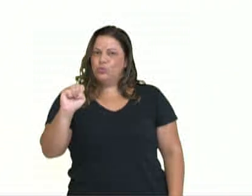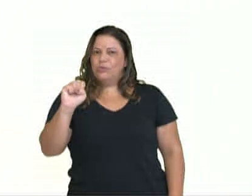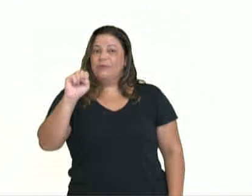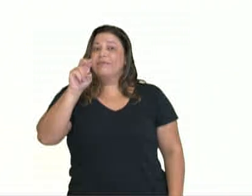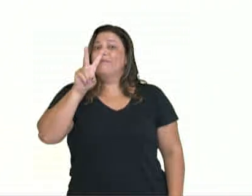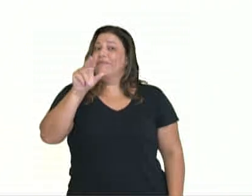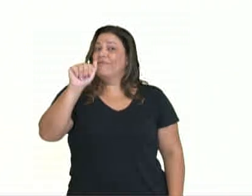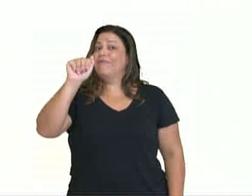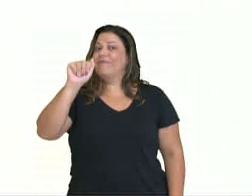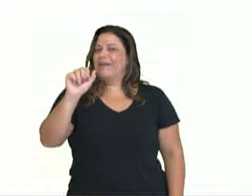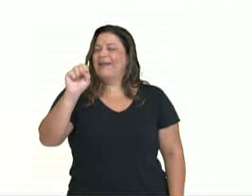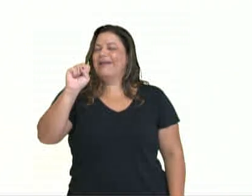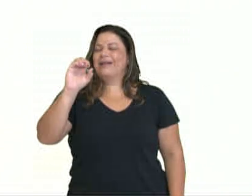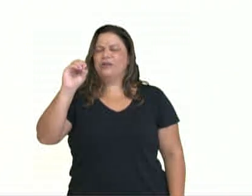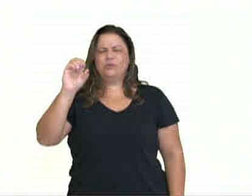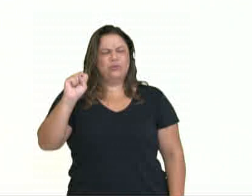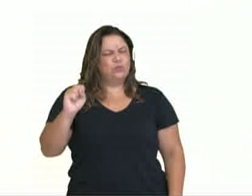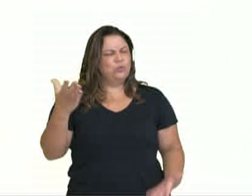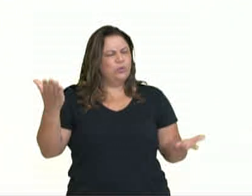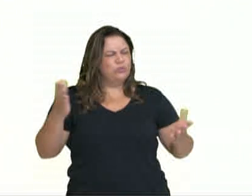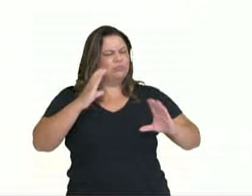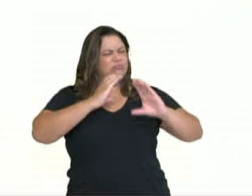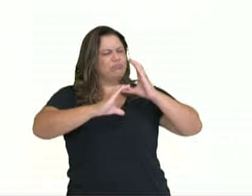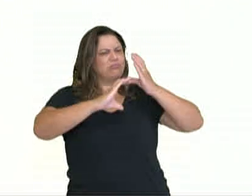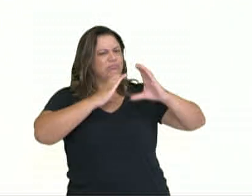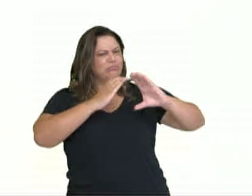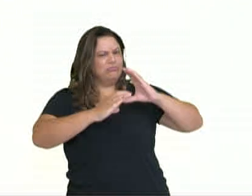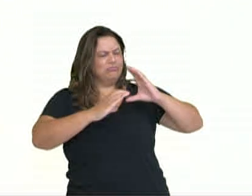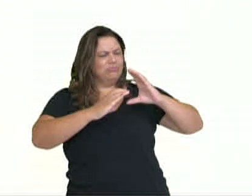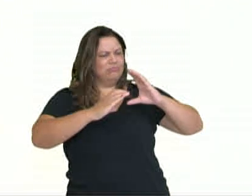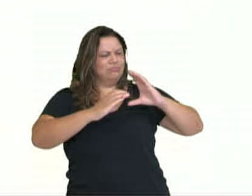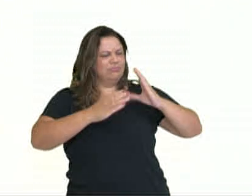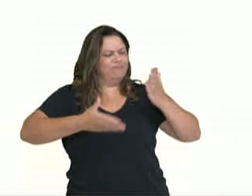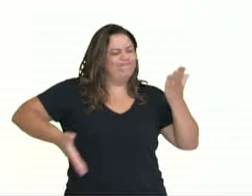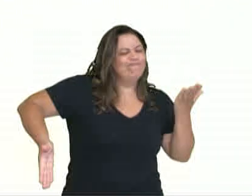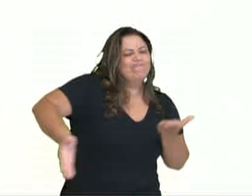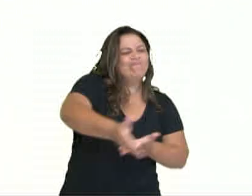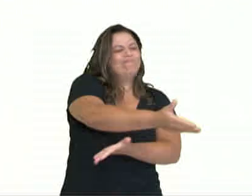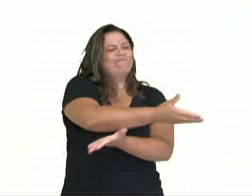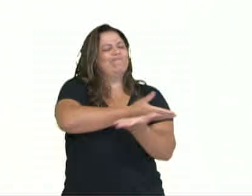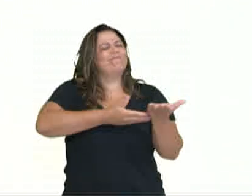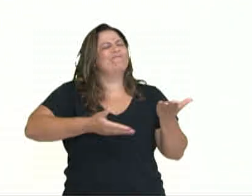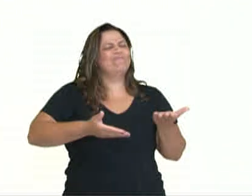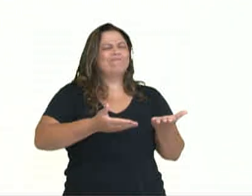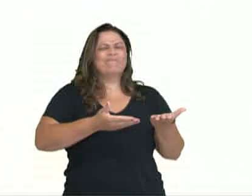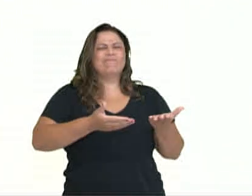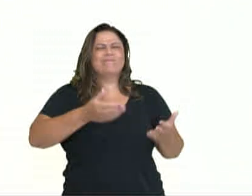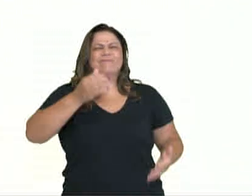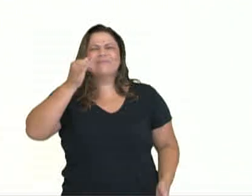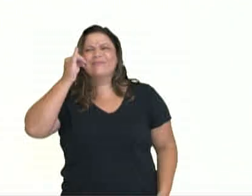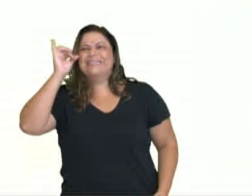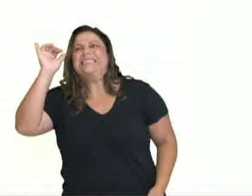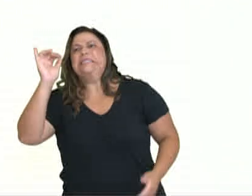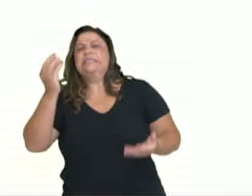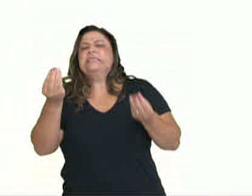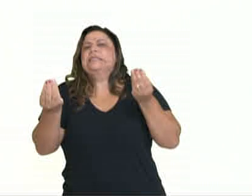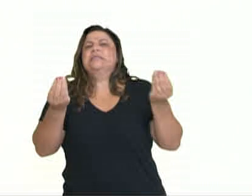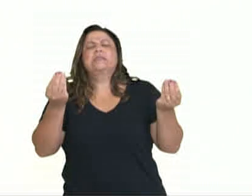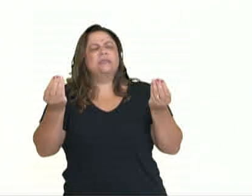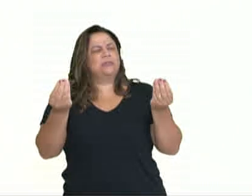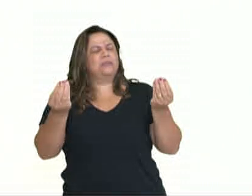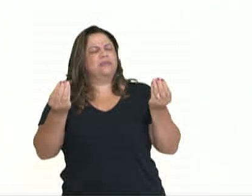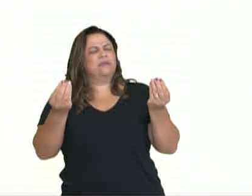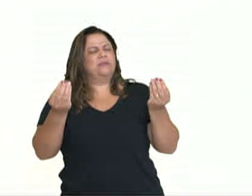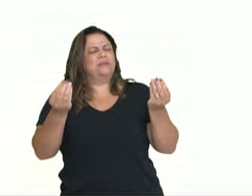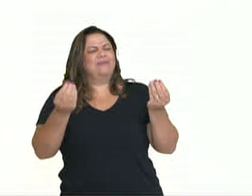laços humanos, já ameaçavam me envolver. Conseguira evitá-los até aquele instante, e agora não tinha forças